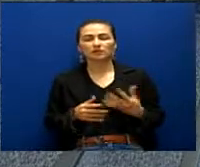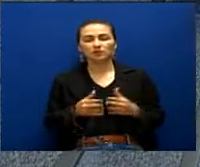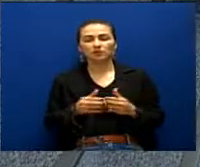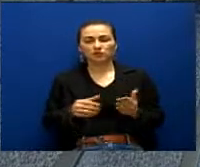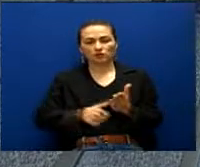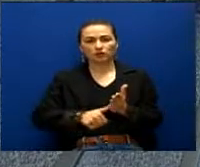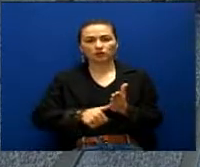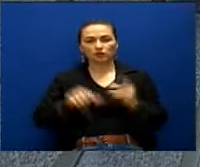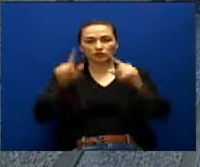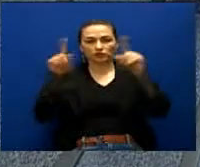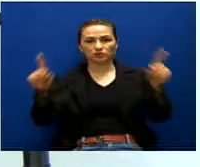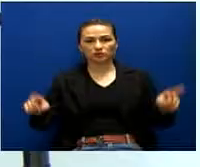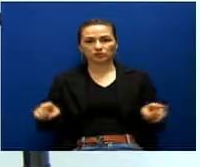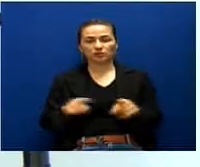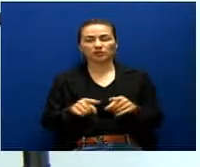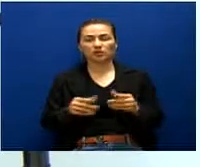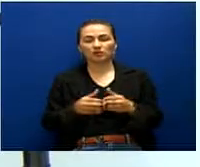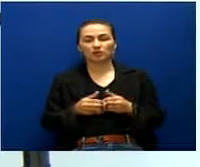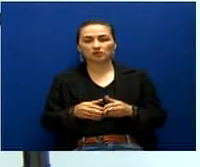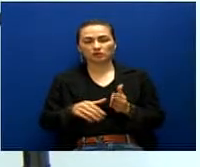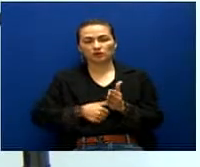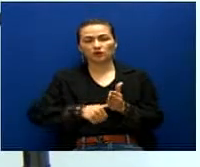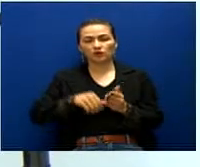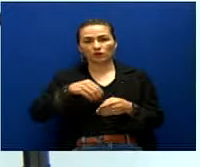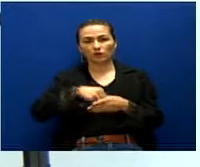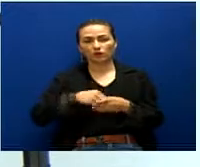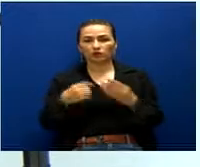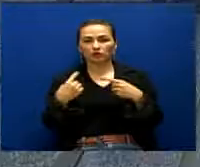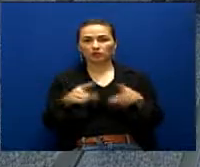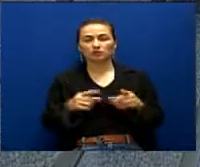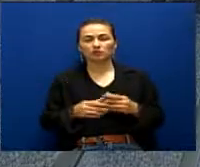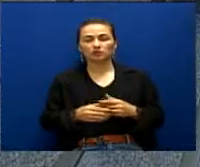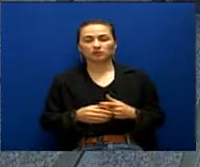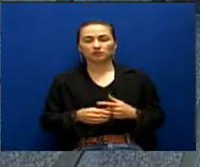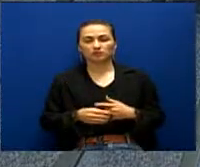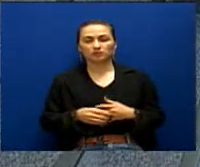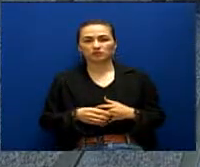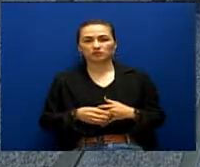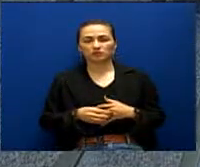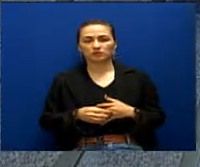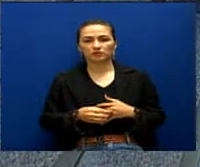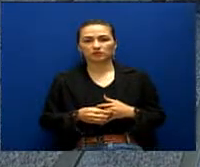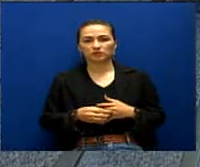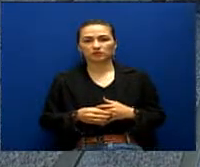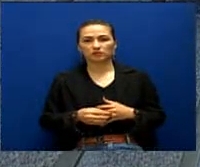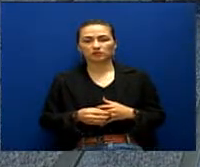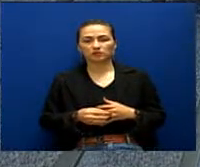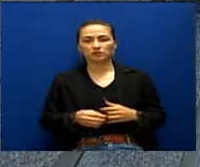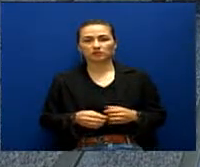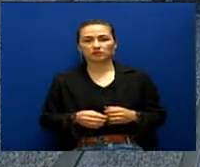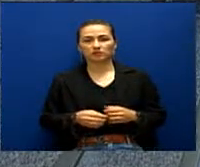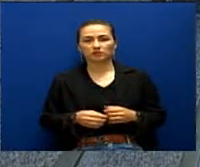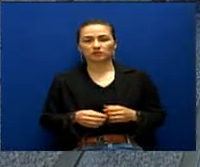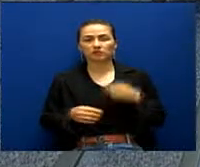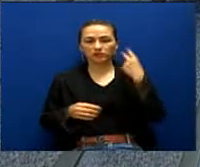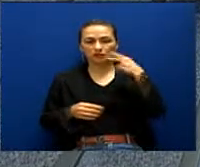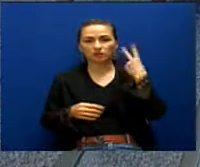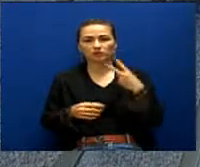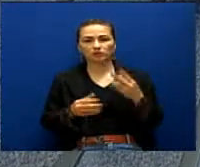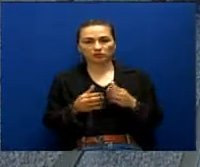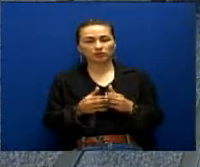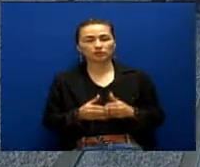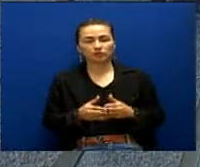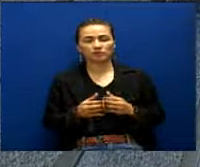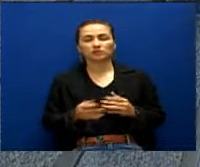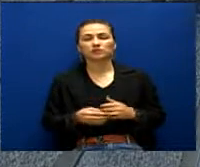peço que abra o painel. Que possam votar não, para que a gente possa vir a debater. Eu peço que abra o painel. Votar o parecer no painel é um pedido da vereadora, vamos respeitar. Então,